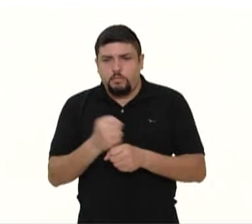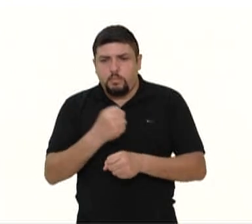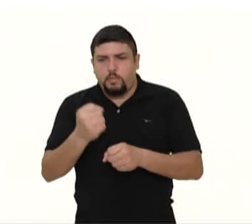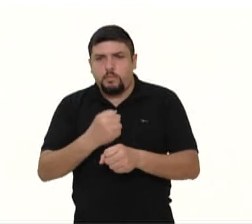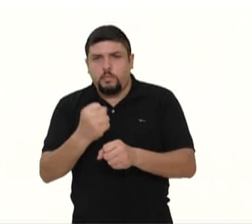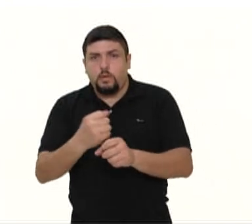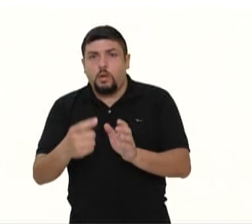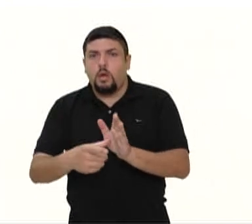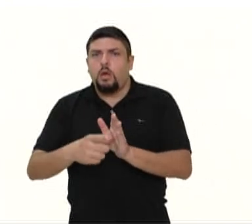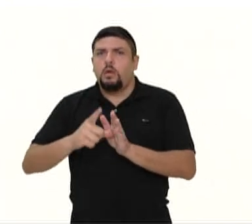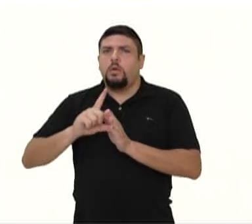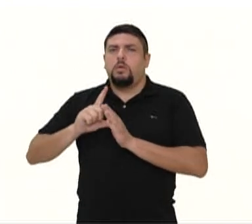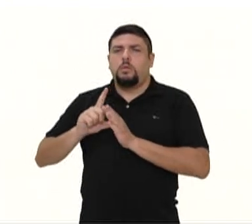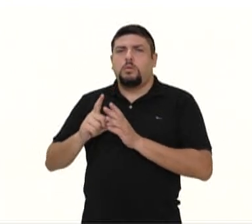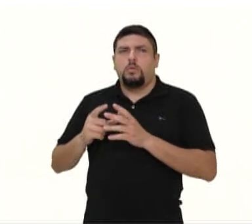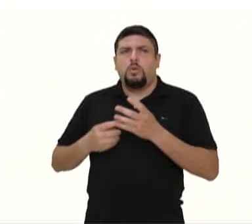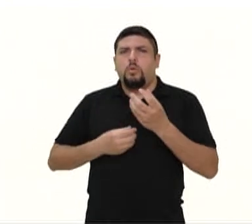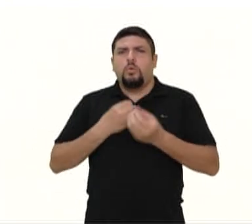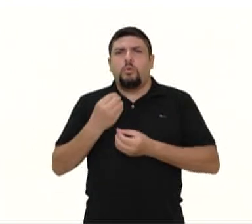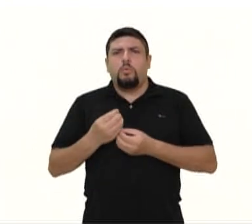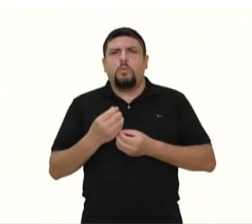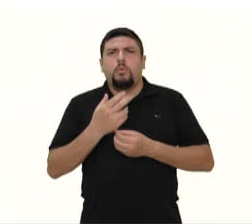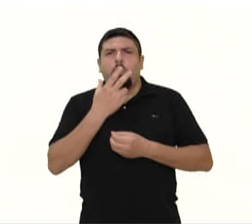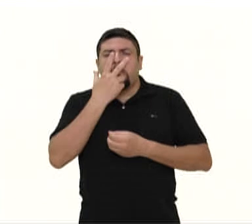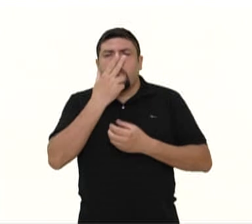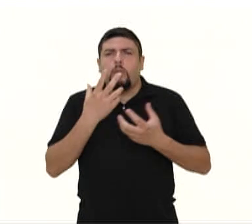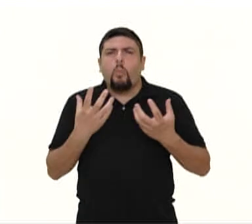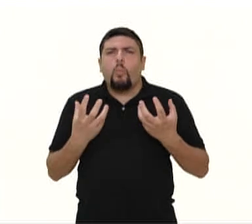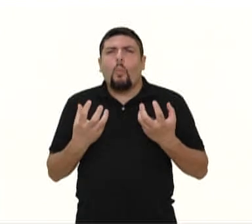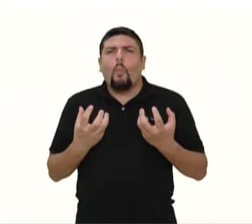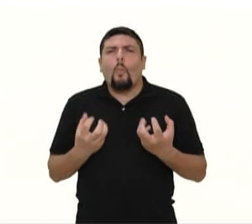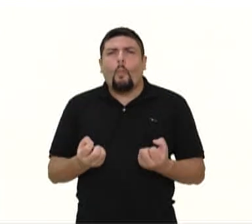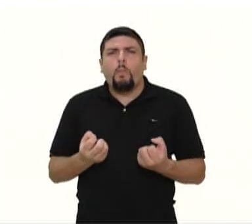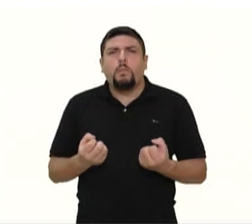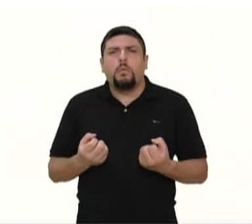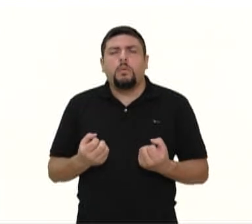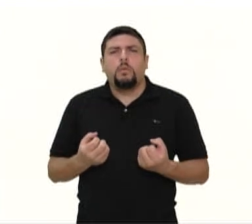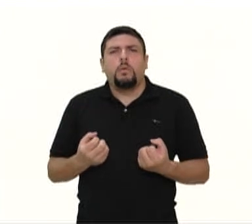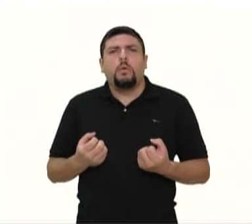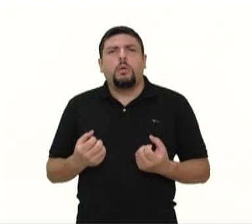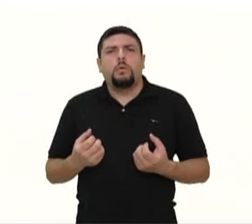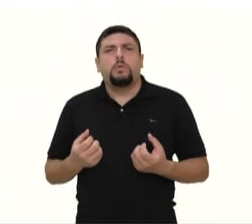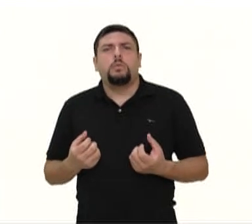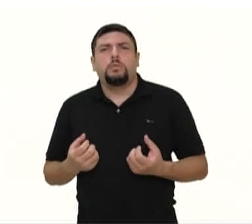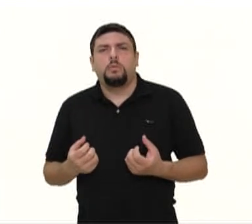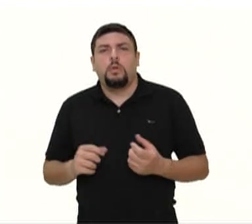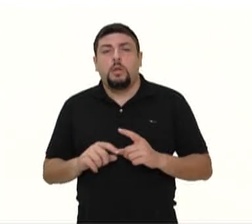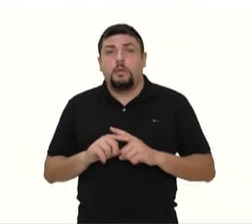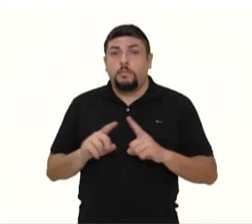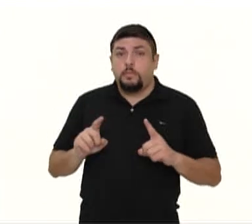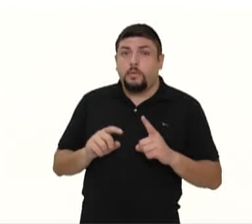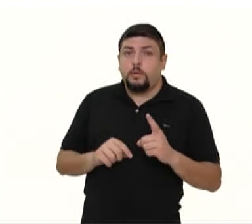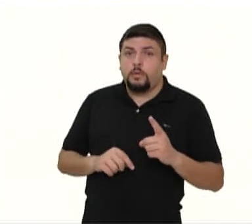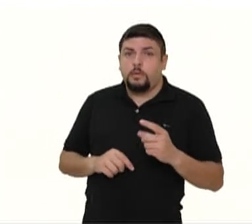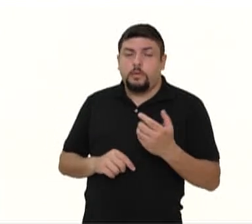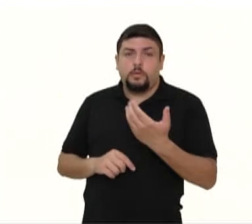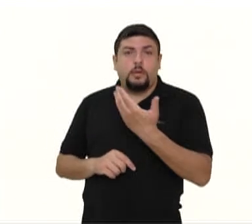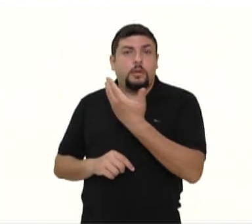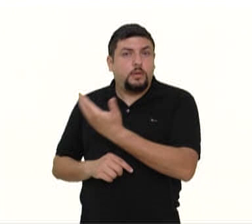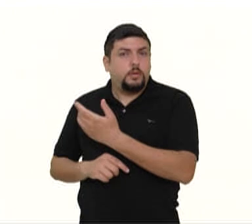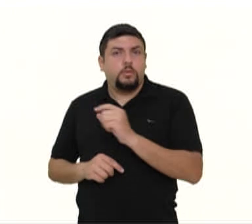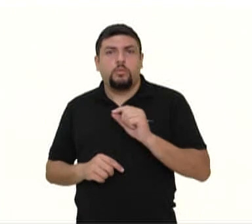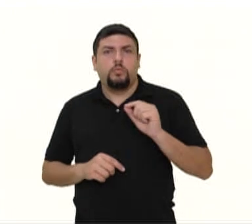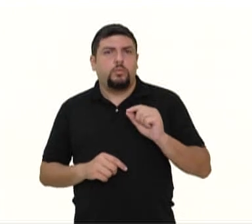menos desértico, né? O Cerrado ele é bastante seco aparentemente, né? Mas ali confluem-se